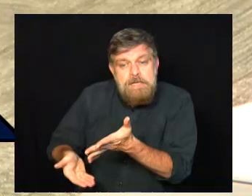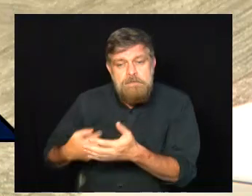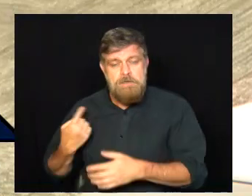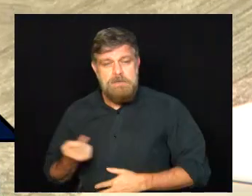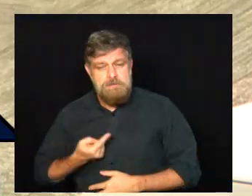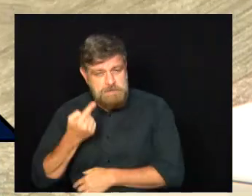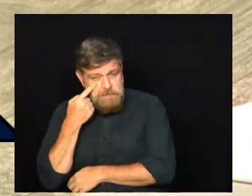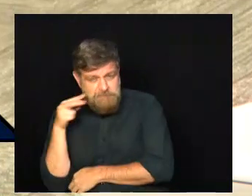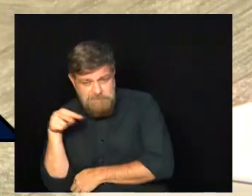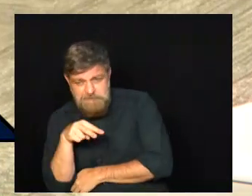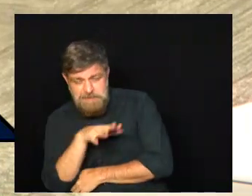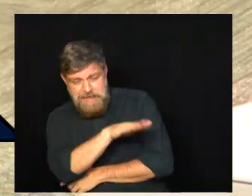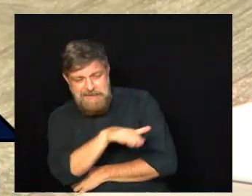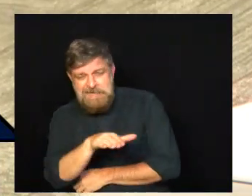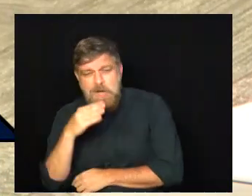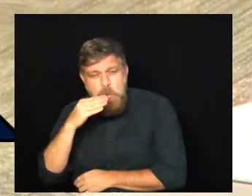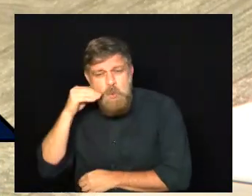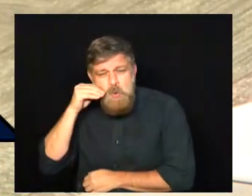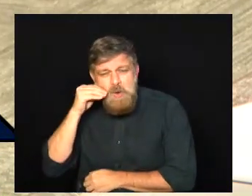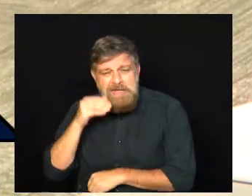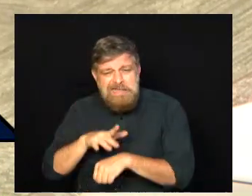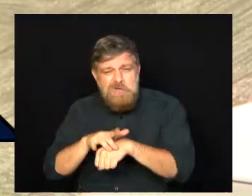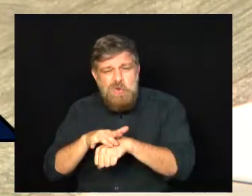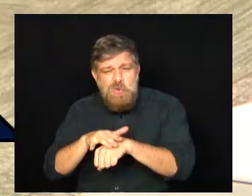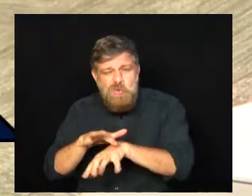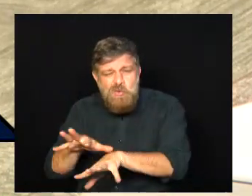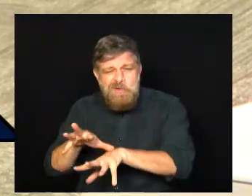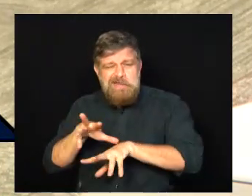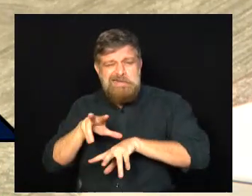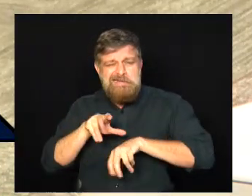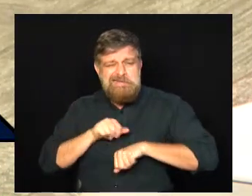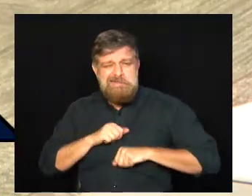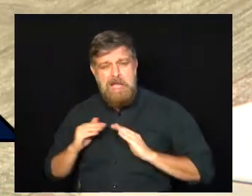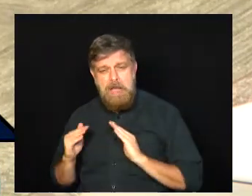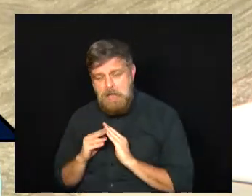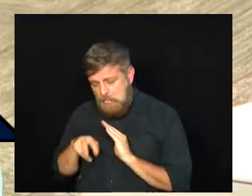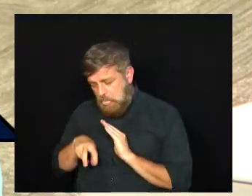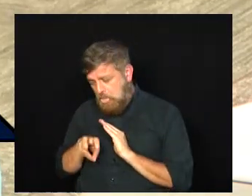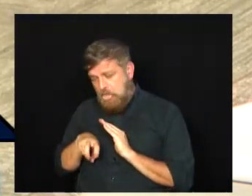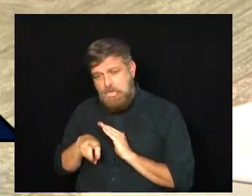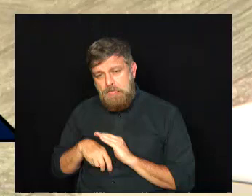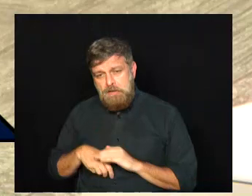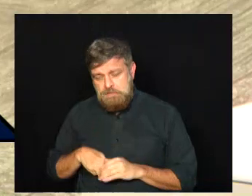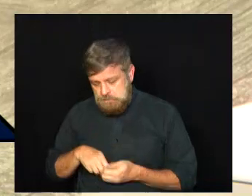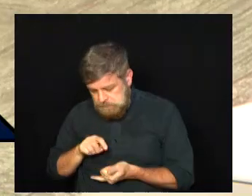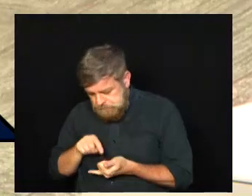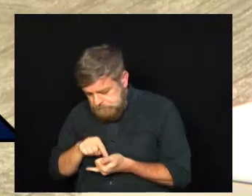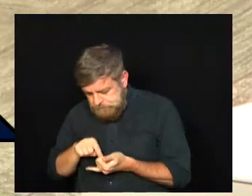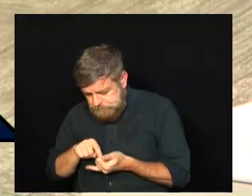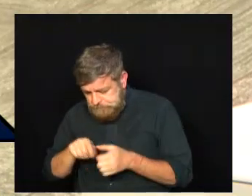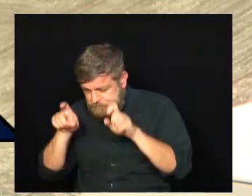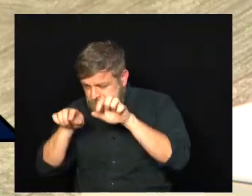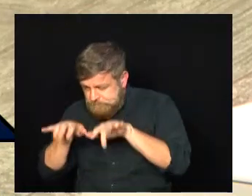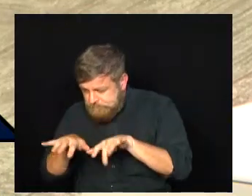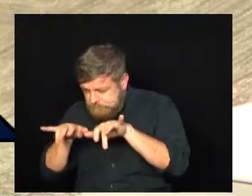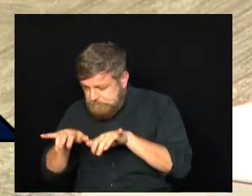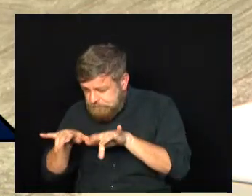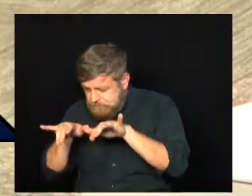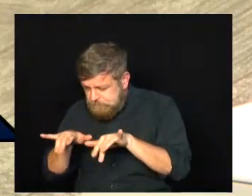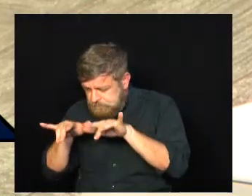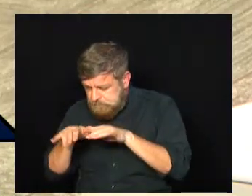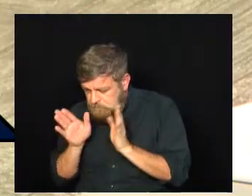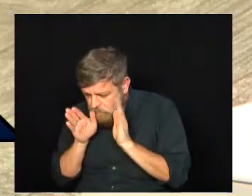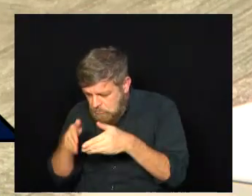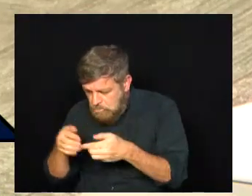nossas crianças, nossos adolescentes adoecerem, ficando muito tempo nas telas de computador, né, de